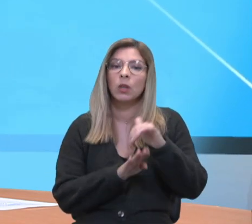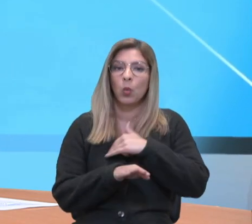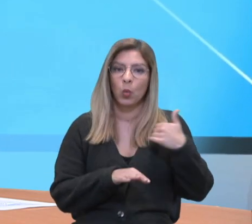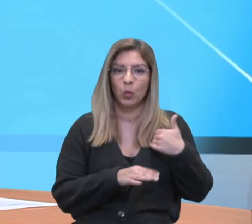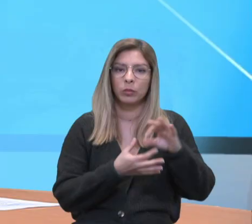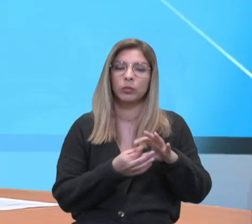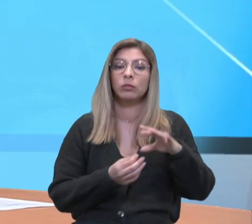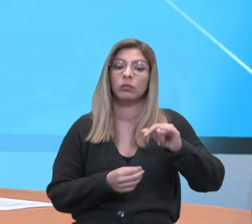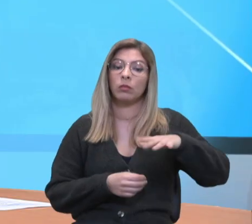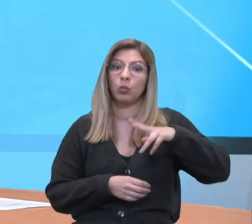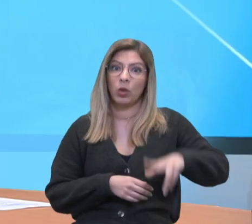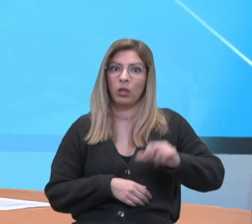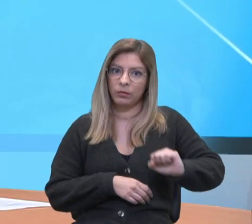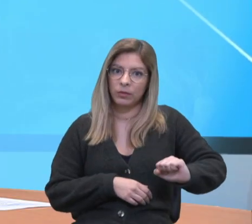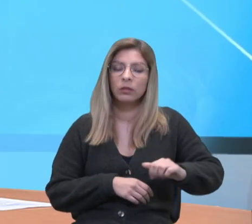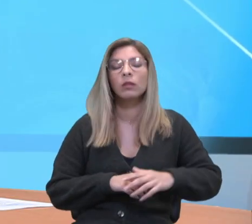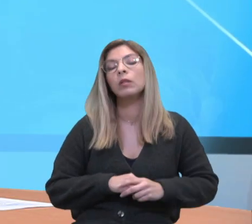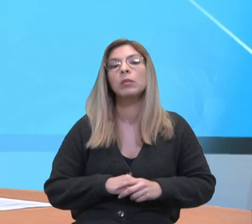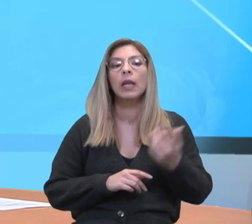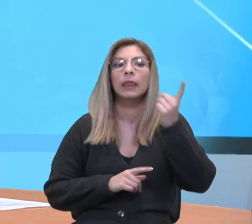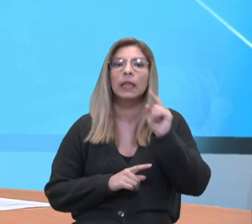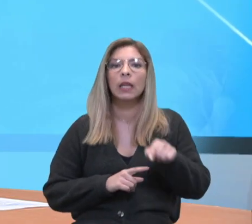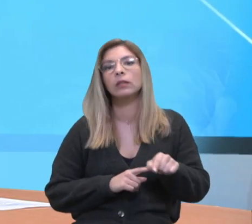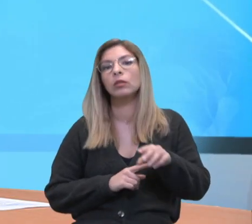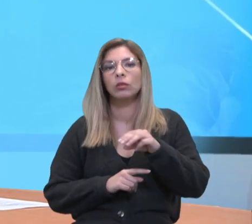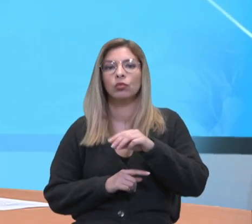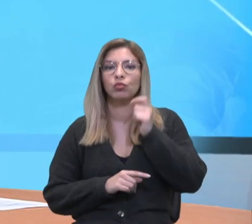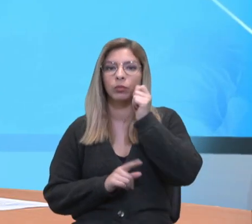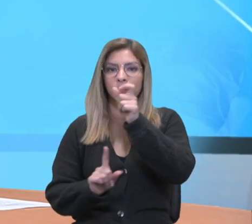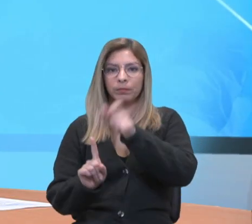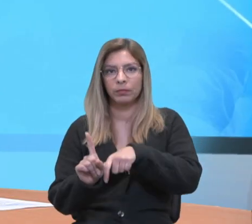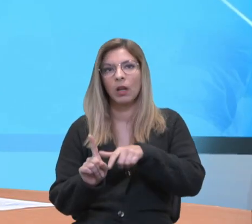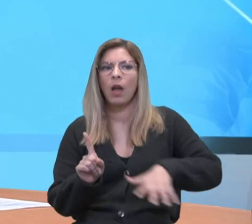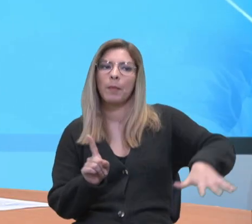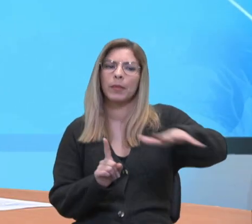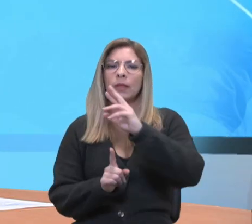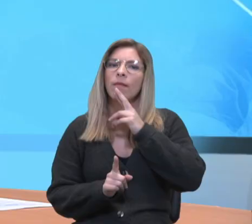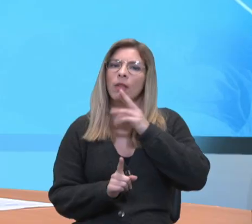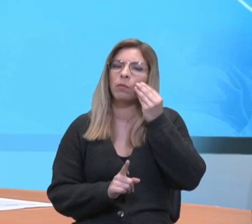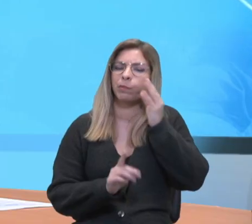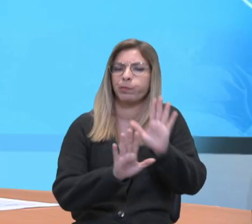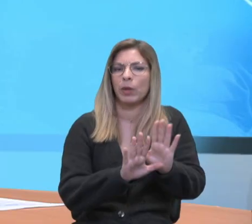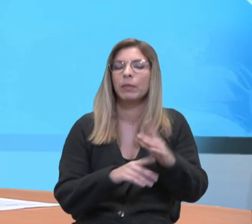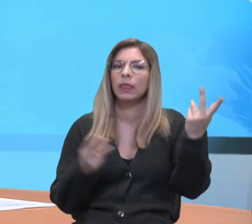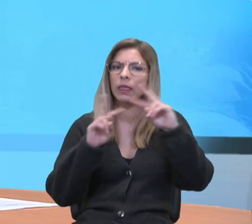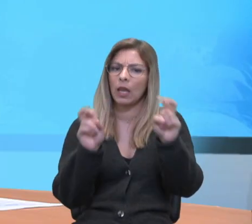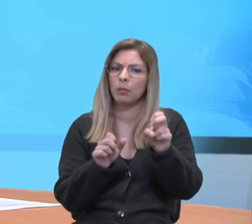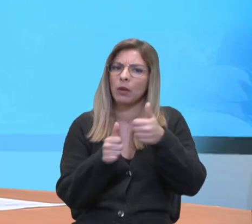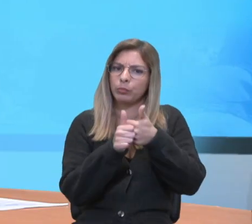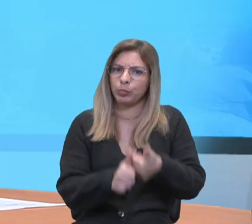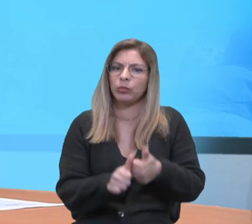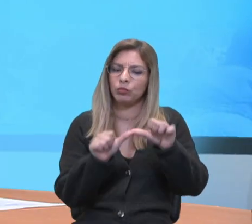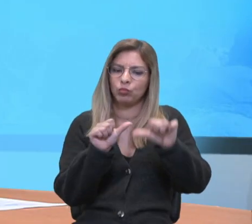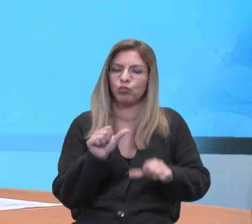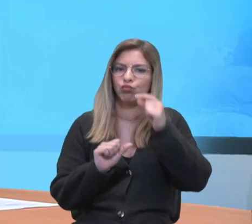Portuguesa para assinalar este dia no ambiente mariano que caracteriza Fátima. É um tema que vamos analisar com André